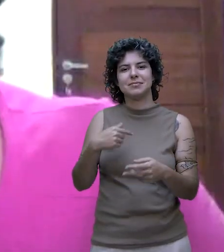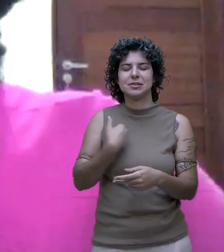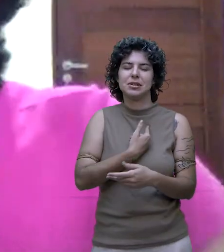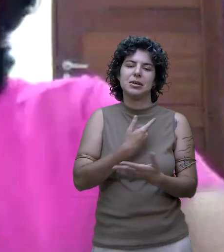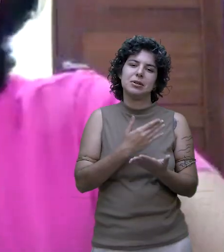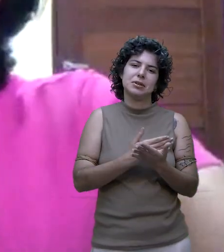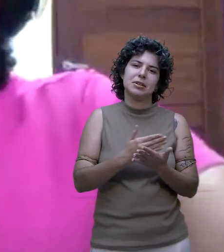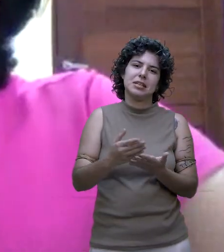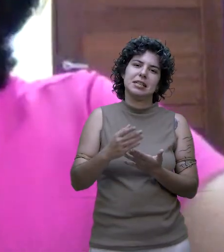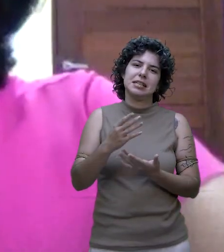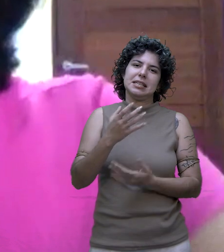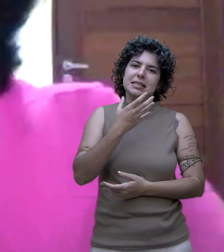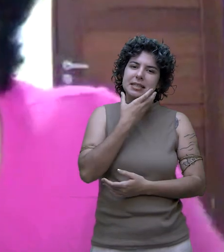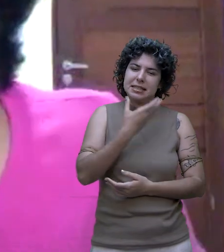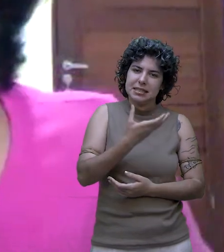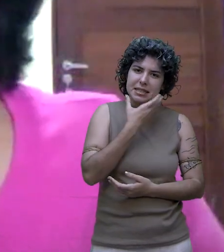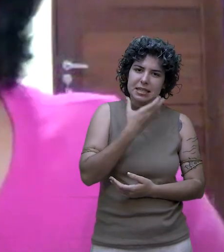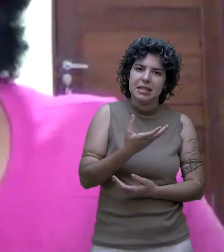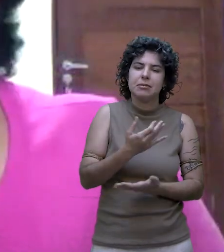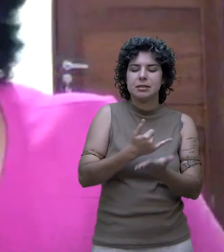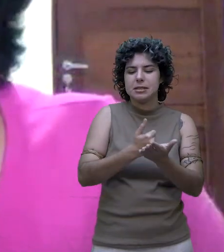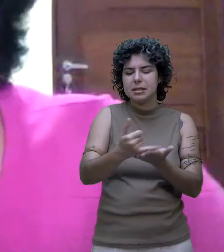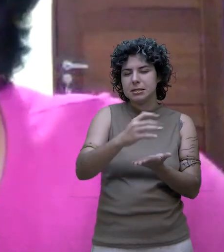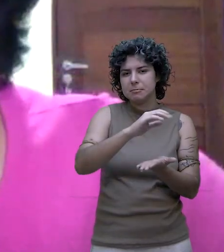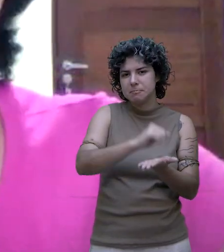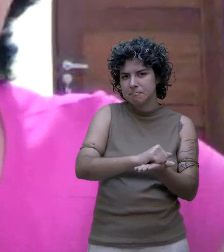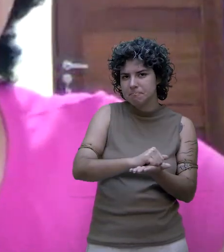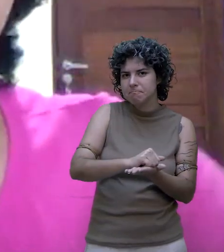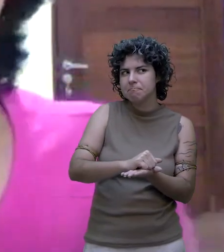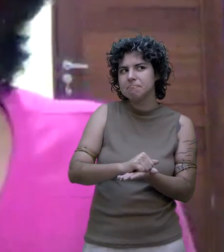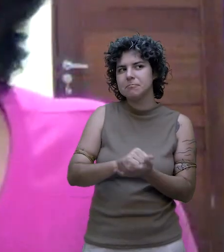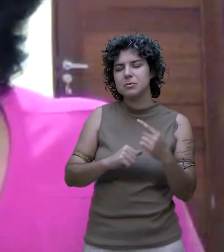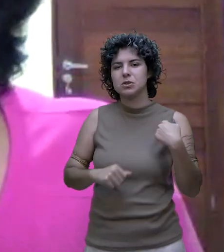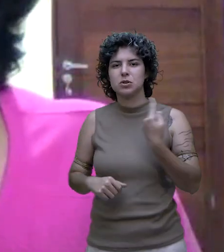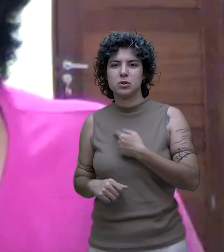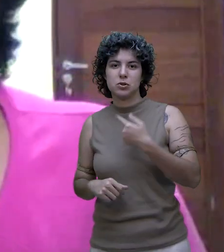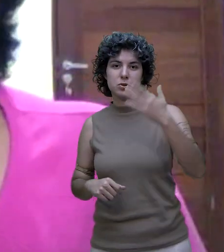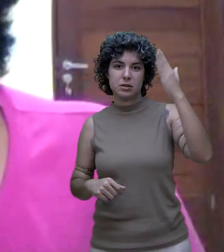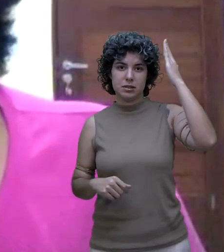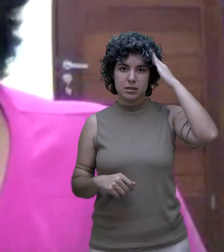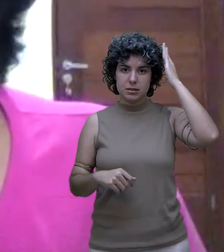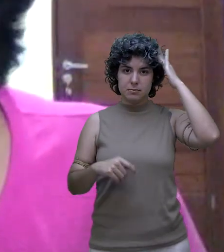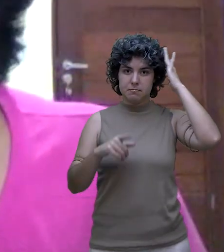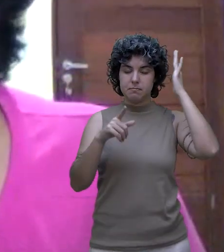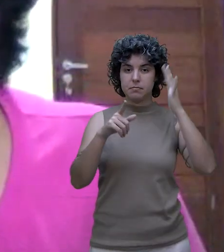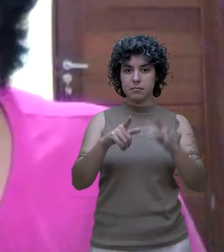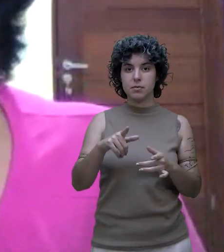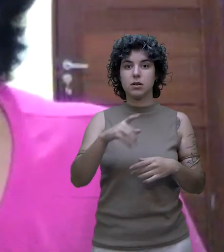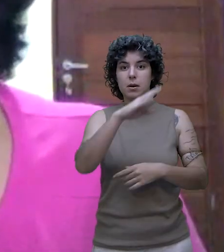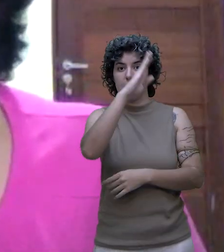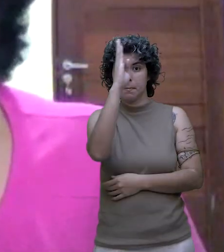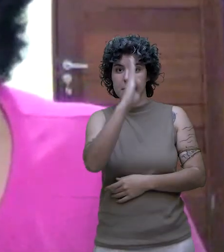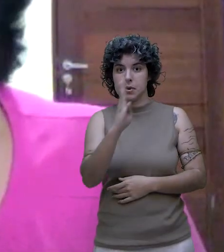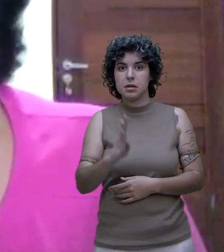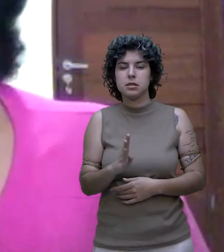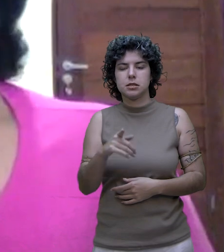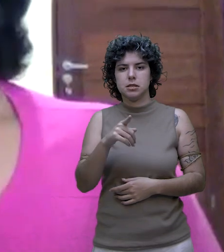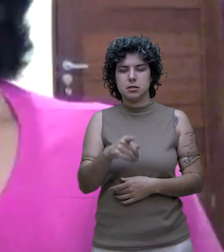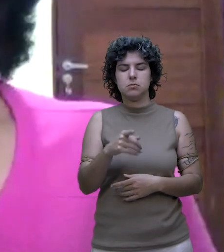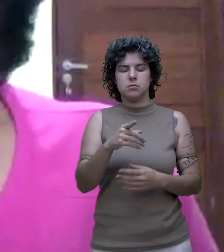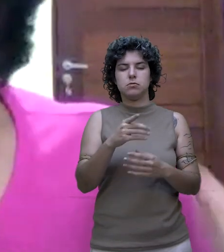as inscrições dele. A gente sabe que o Brasil tá com um boom muito grande de curtas-metragens, né, por conta dos